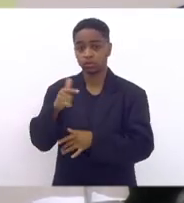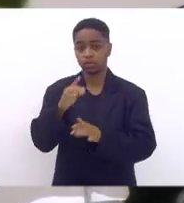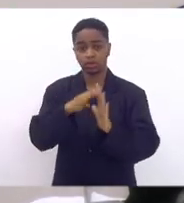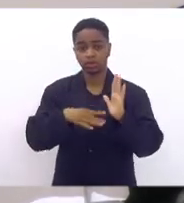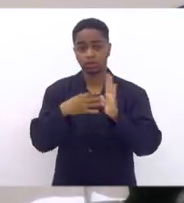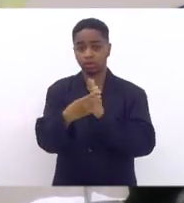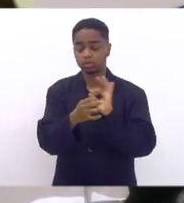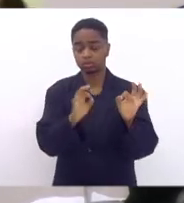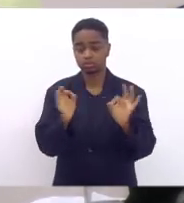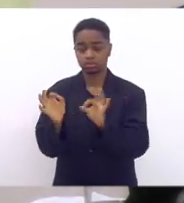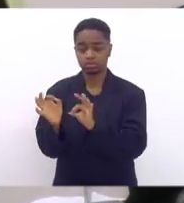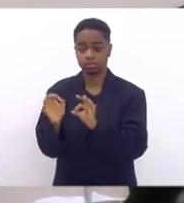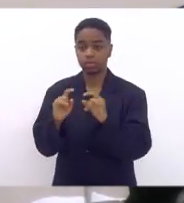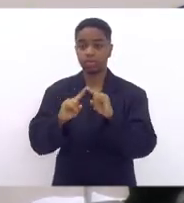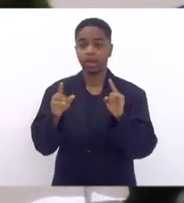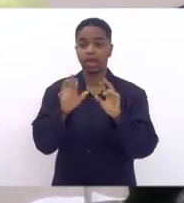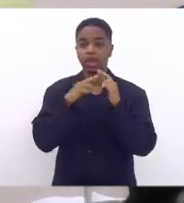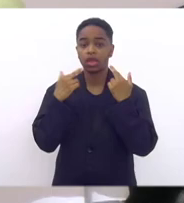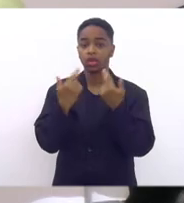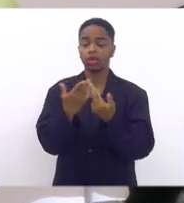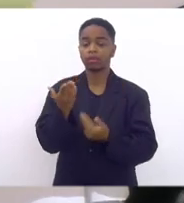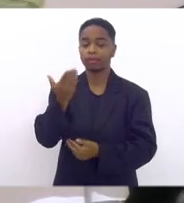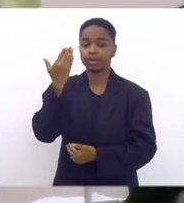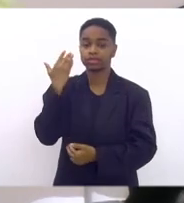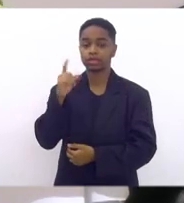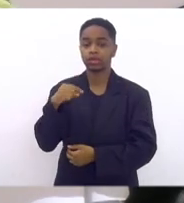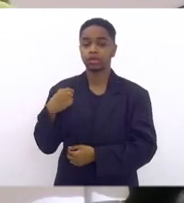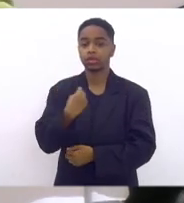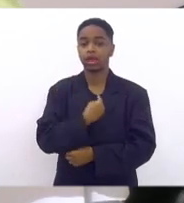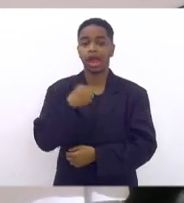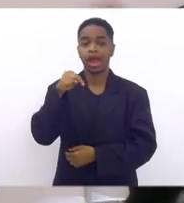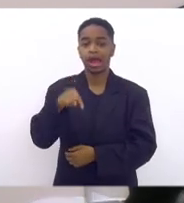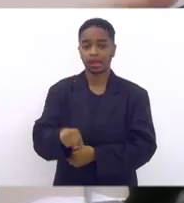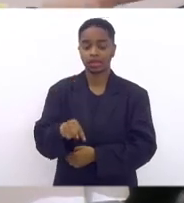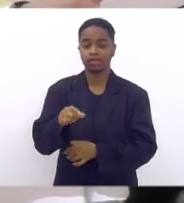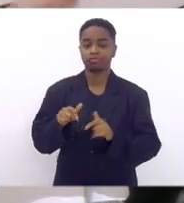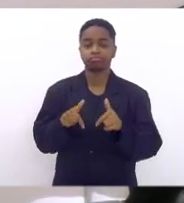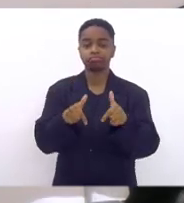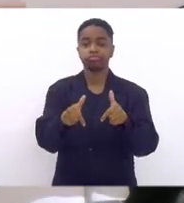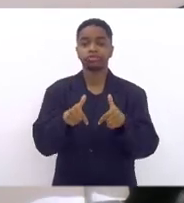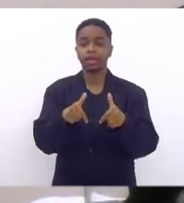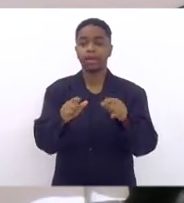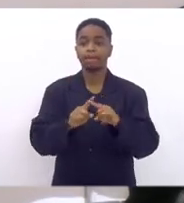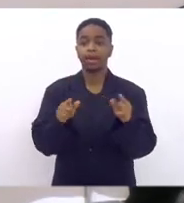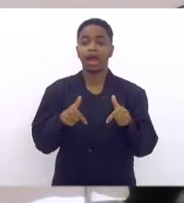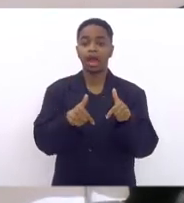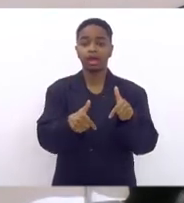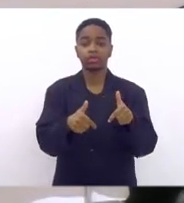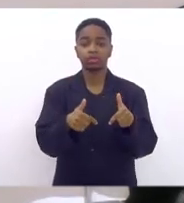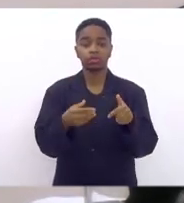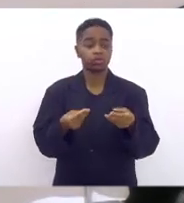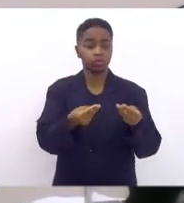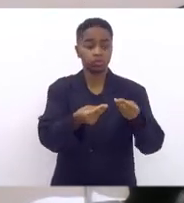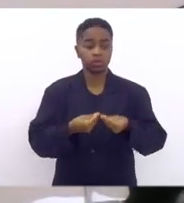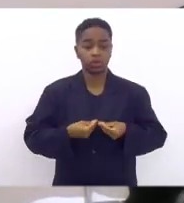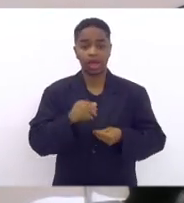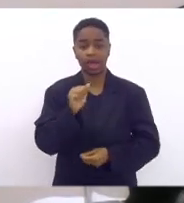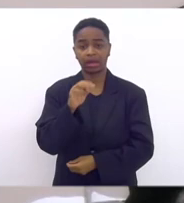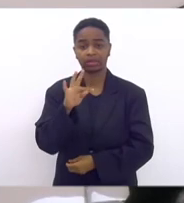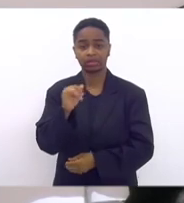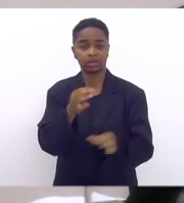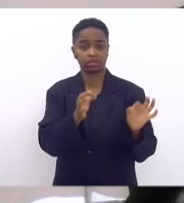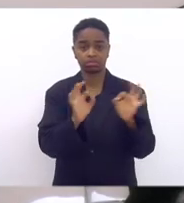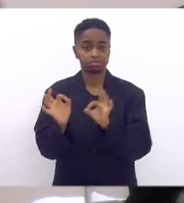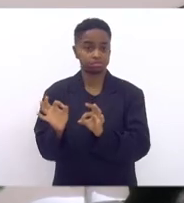aí na reunião passada tivemos aqui que ser feita Força Tarefa essa Força Tarefa ficou de encaminhar as atas não encaminhou